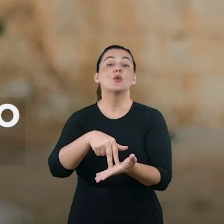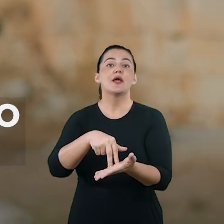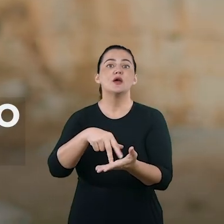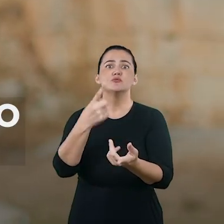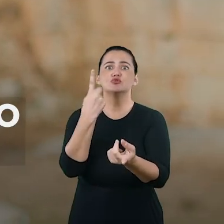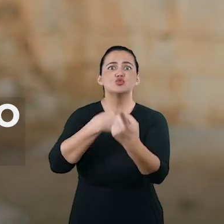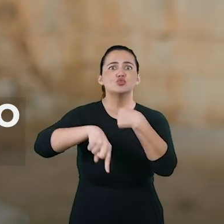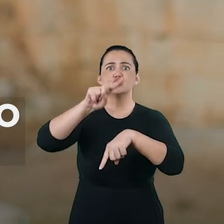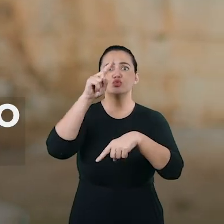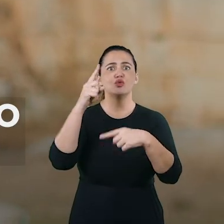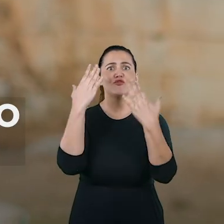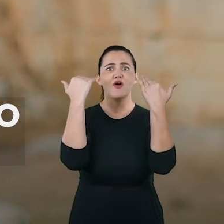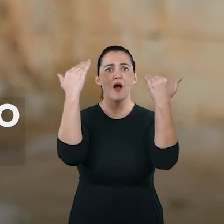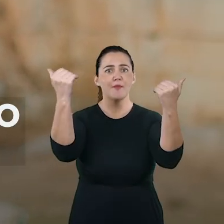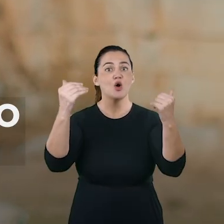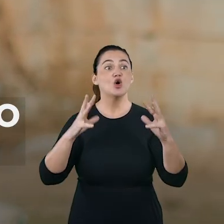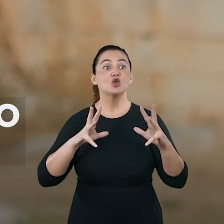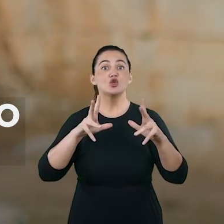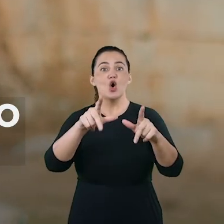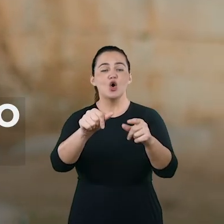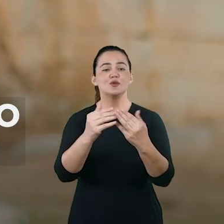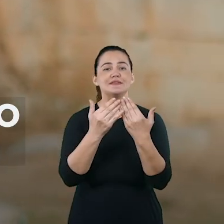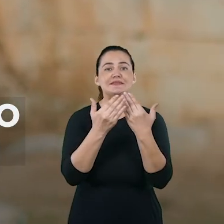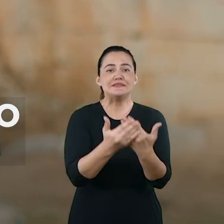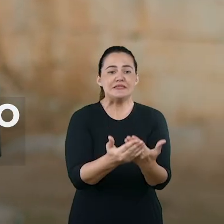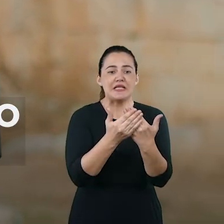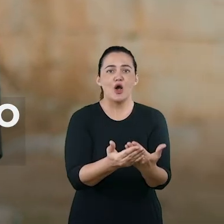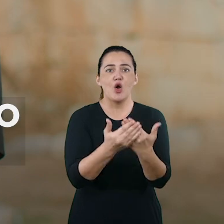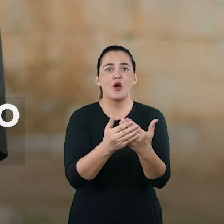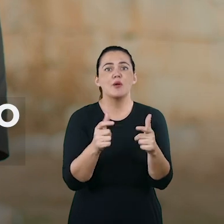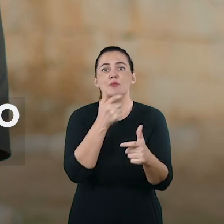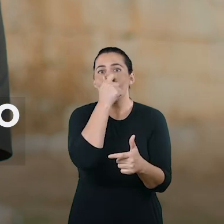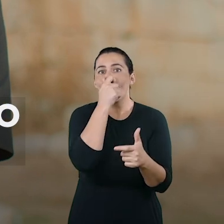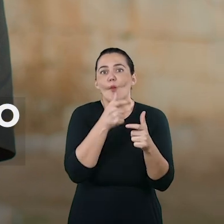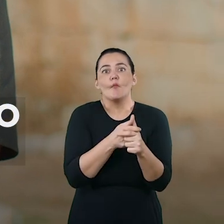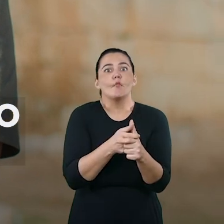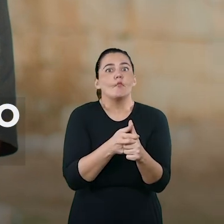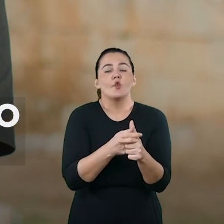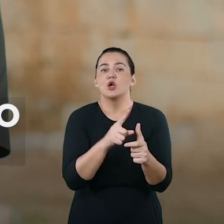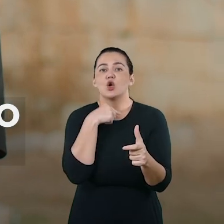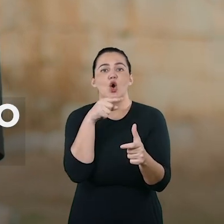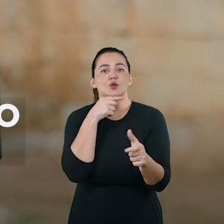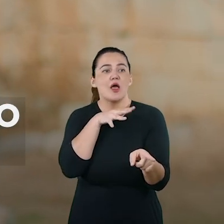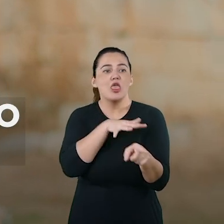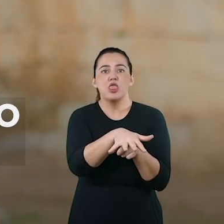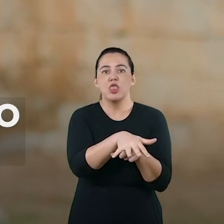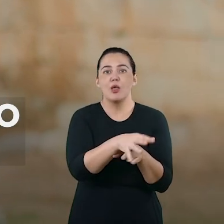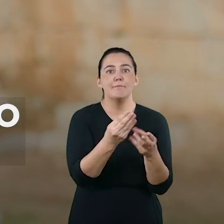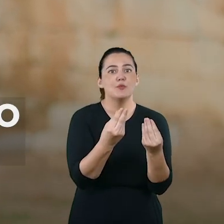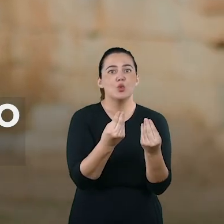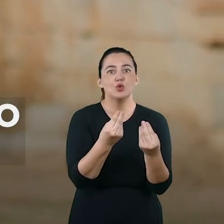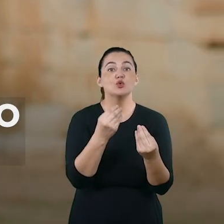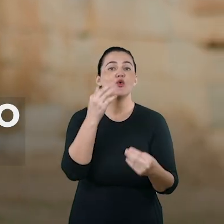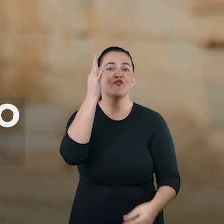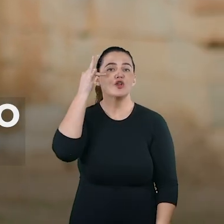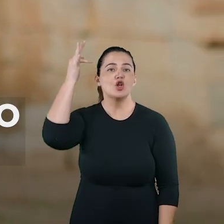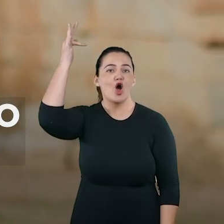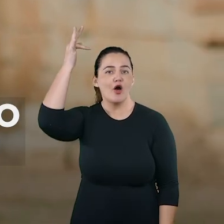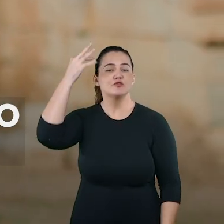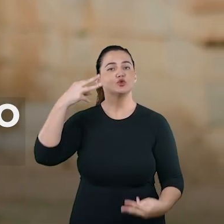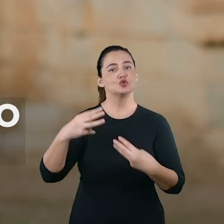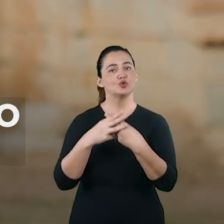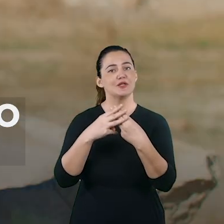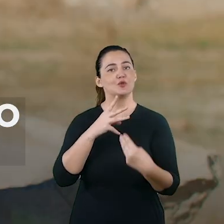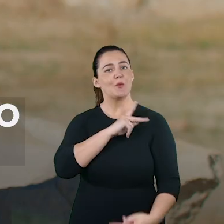grande que a sinagoga não cabe mais de tanta gente que veio ouvir esse filósofo judeu aí chamado Paulo